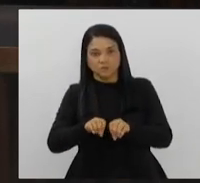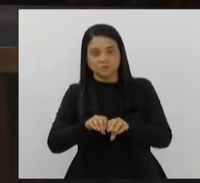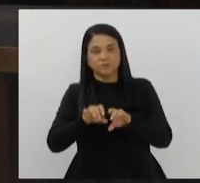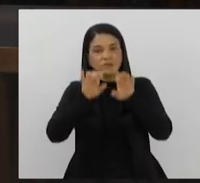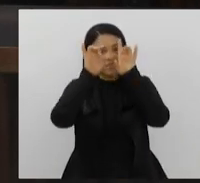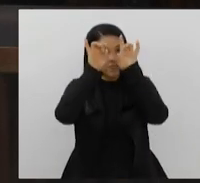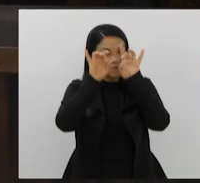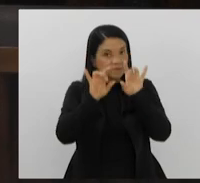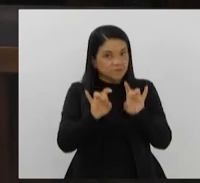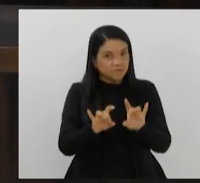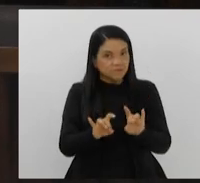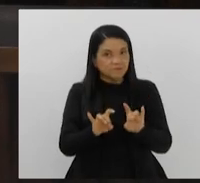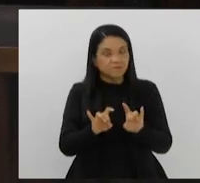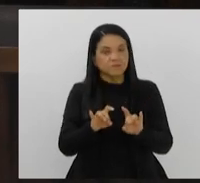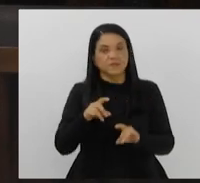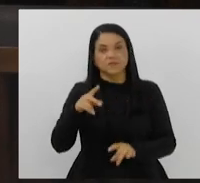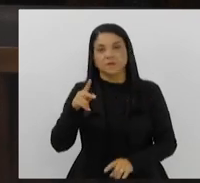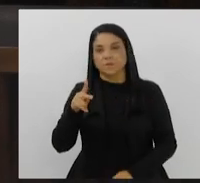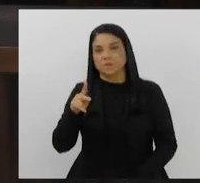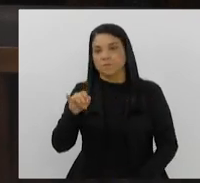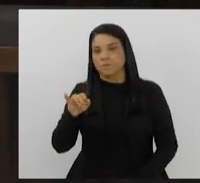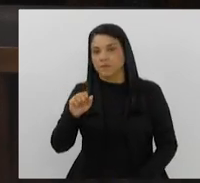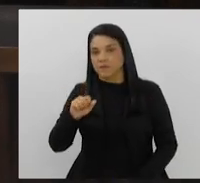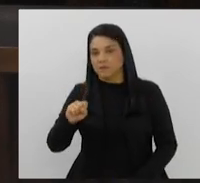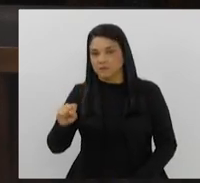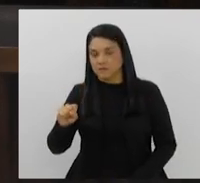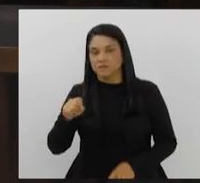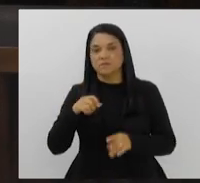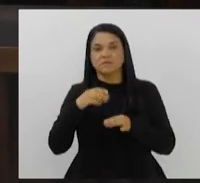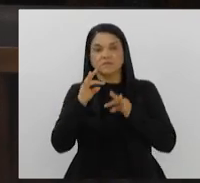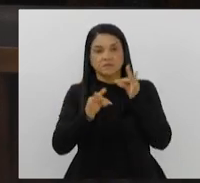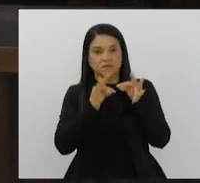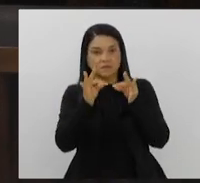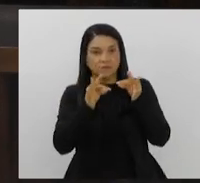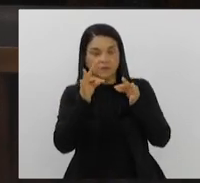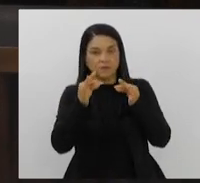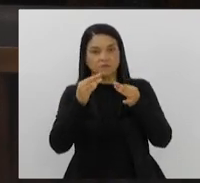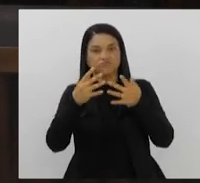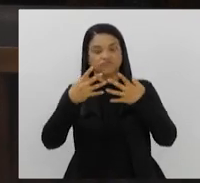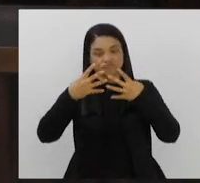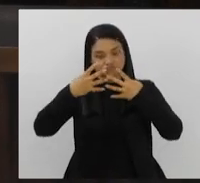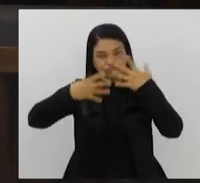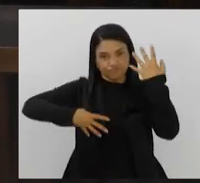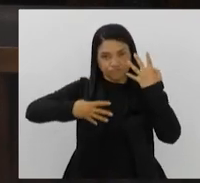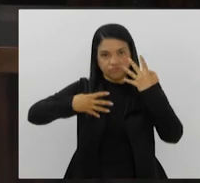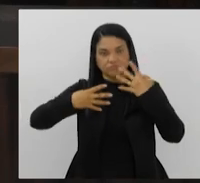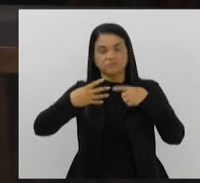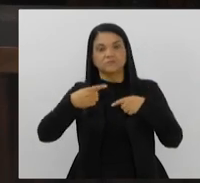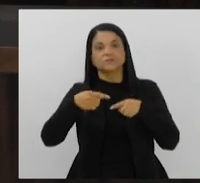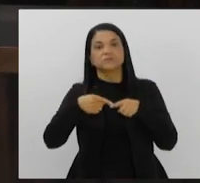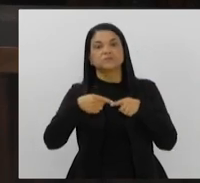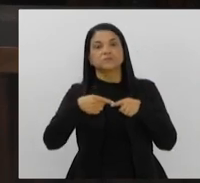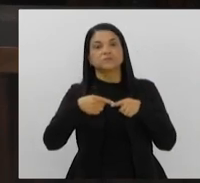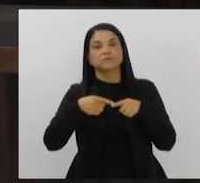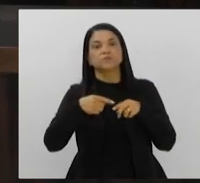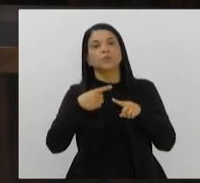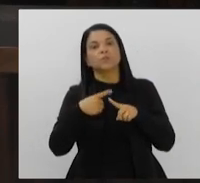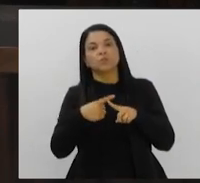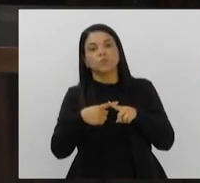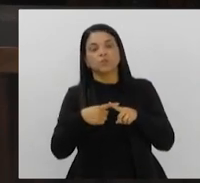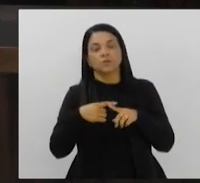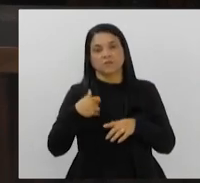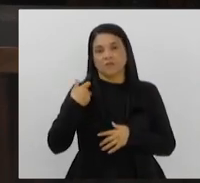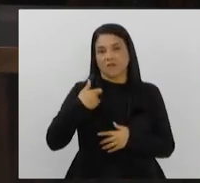especializado, terapias e tratamentos para neurodivergências por motivo de